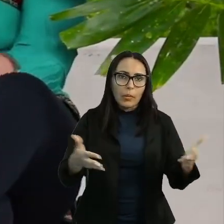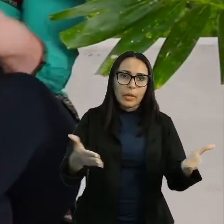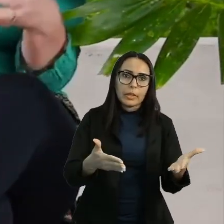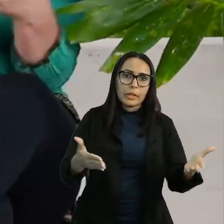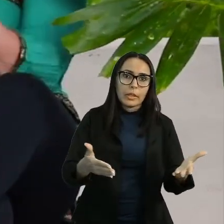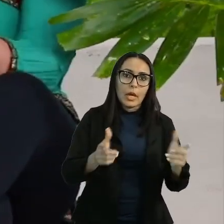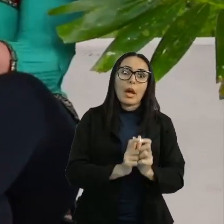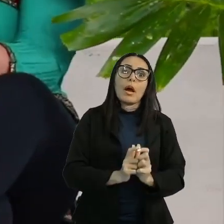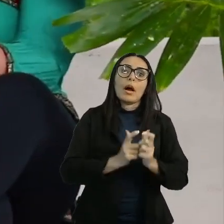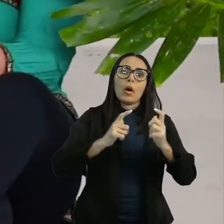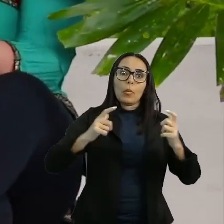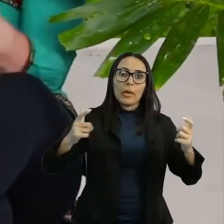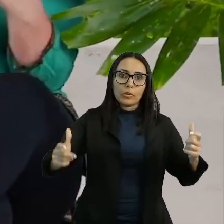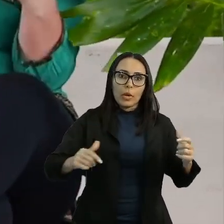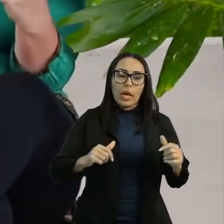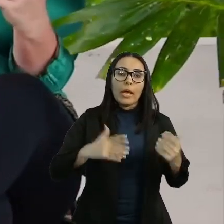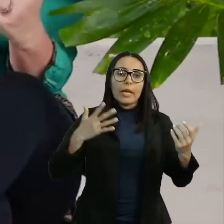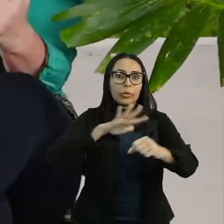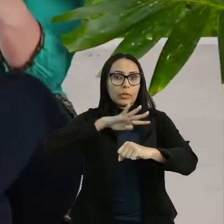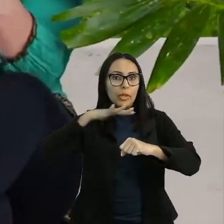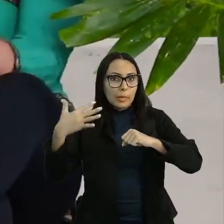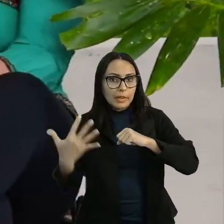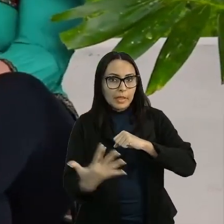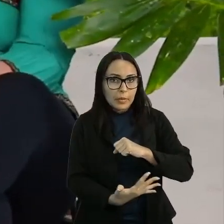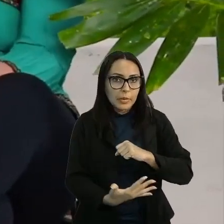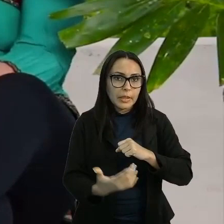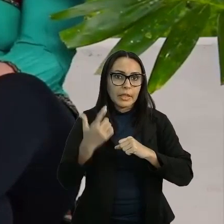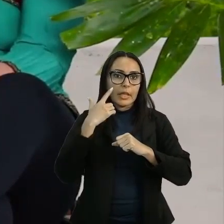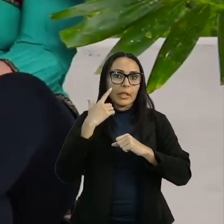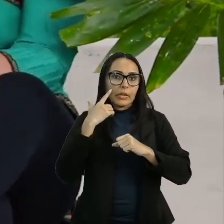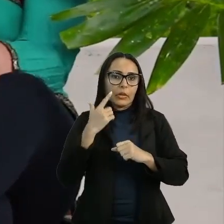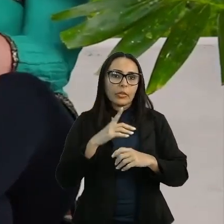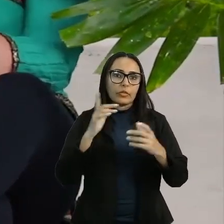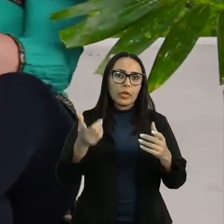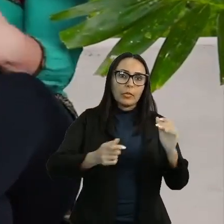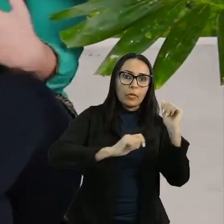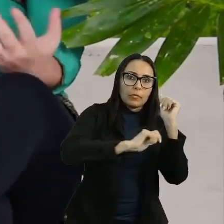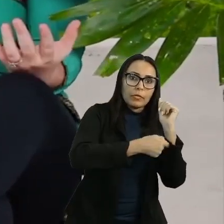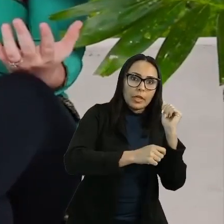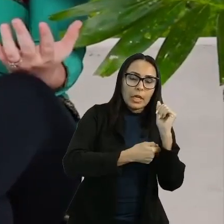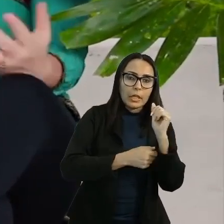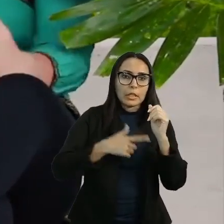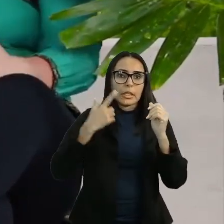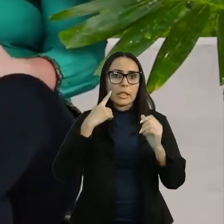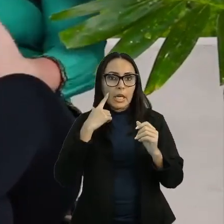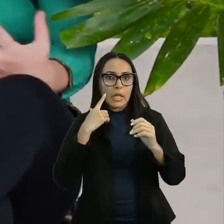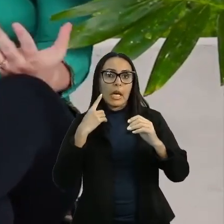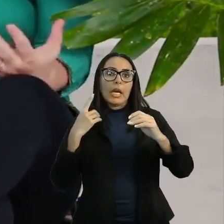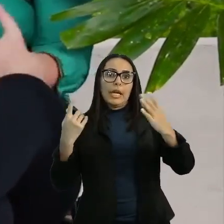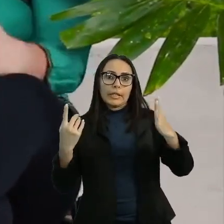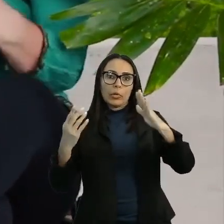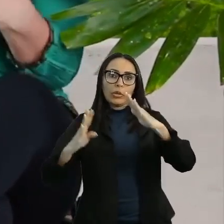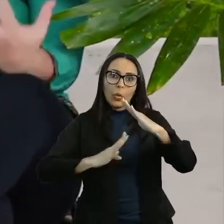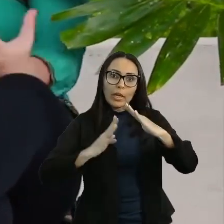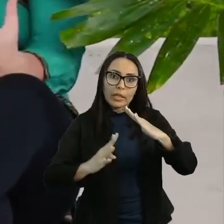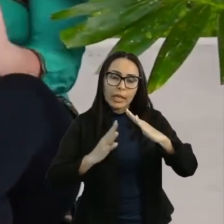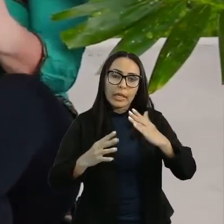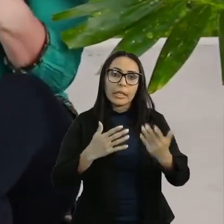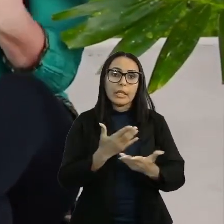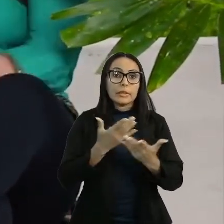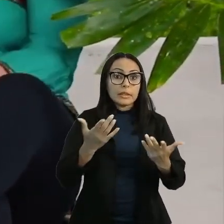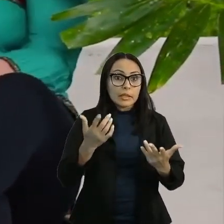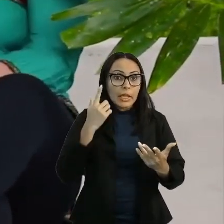da yoga, né, dessa questão, como ela conversa com essa filosofia Hare Krishna, né, porque eu sei de que se trata, não costumo praticar,